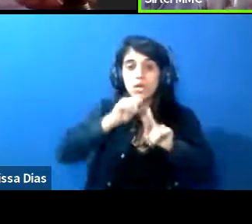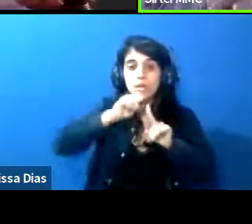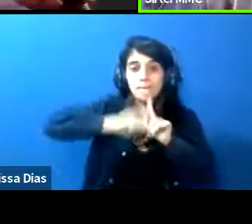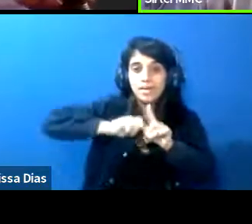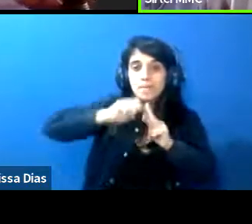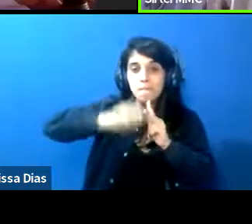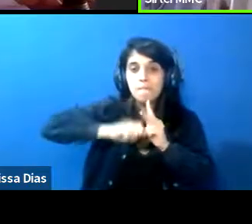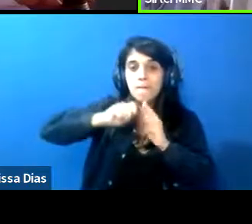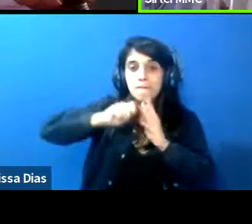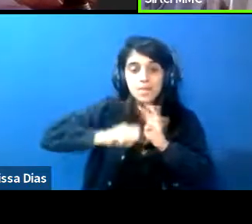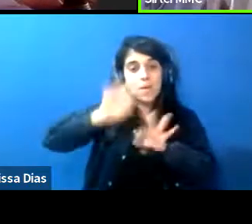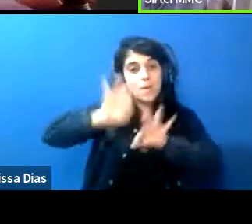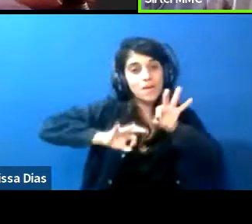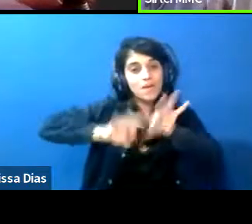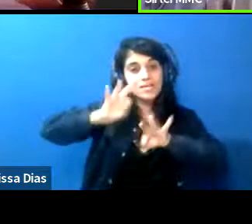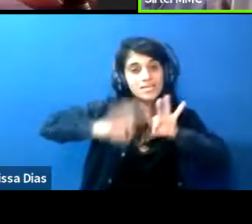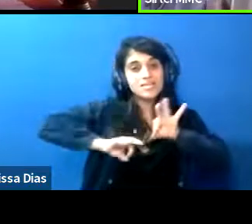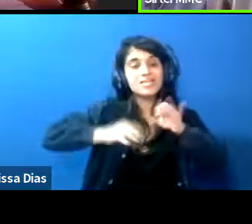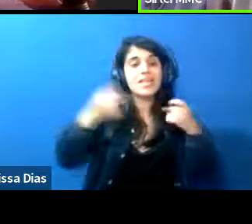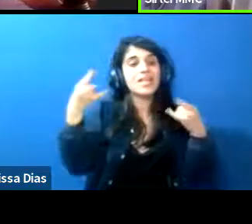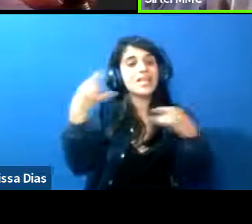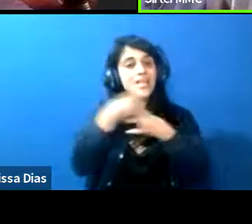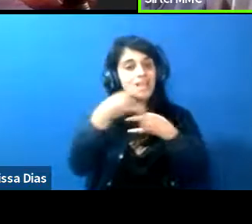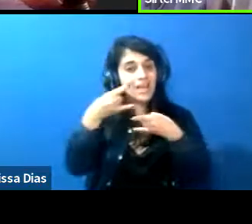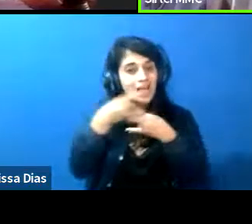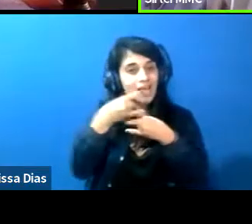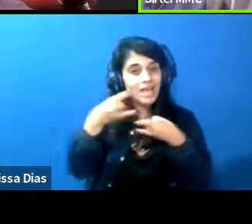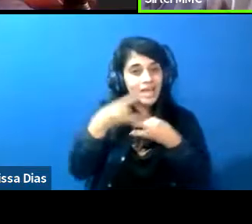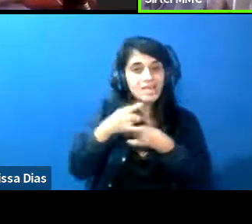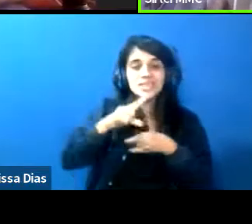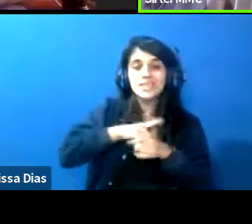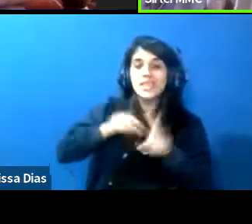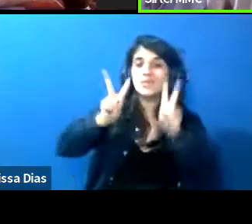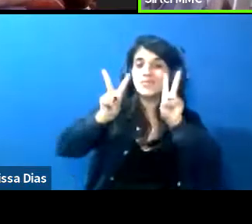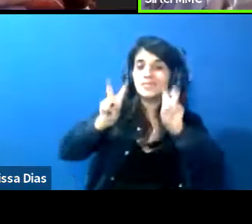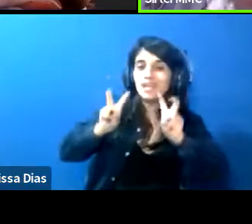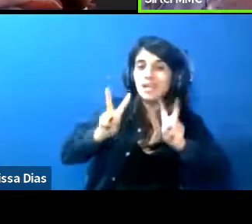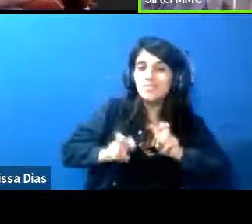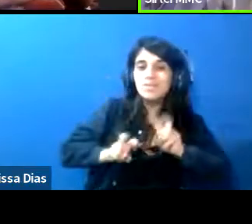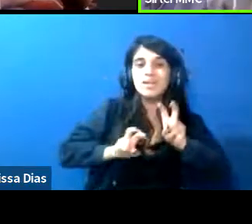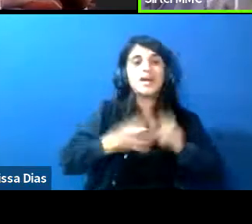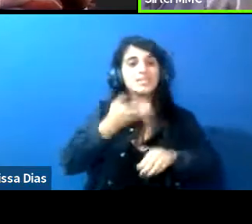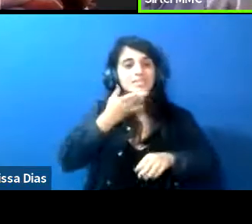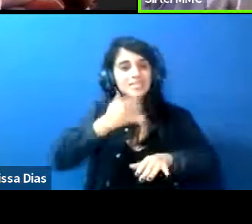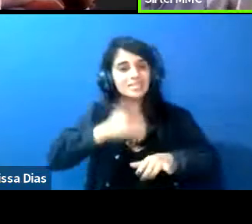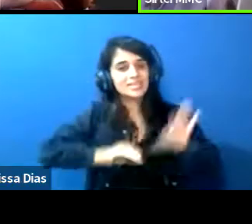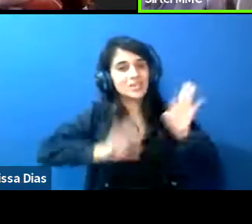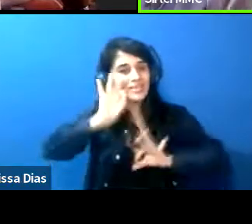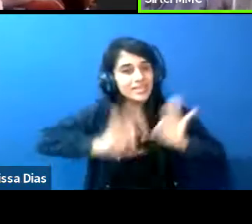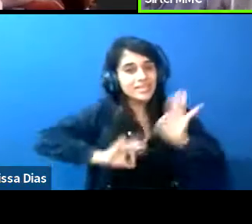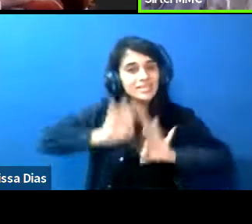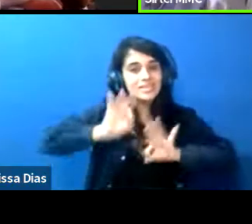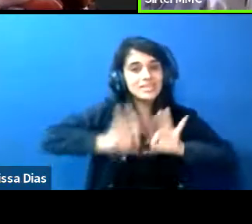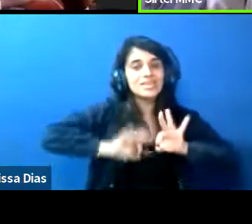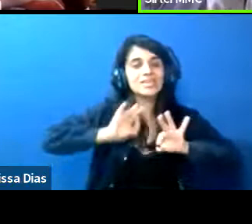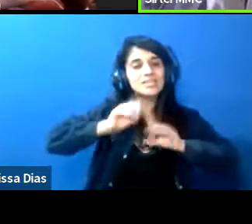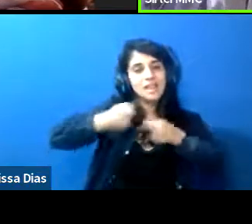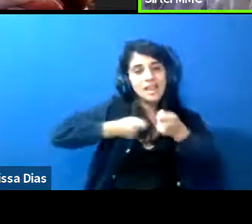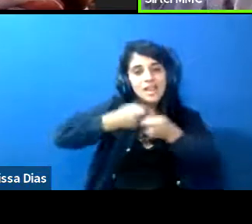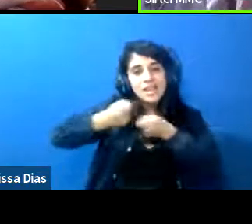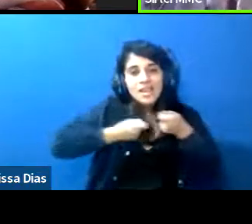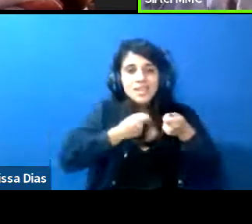mensalmente, fazem as lives e têm os temas, elas preparam, elas fazem a mística,